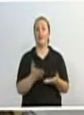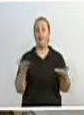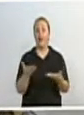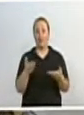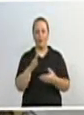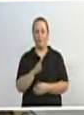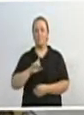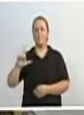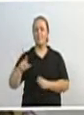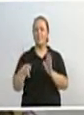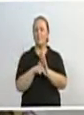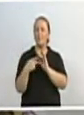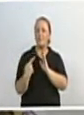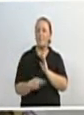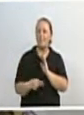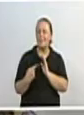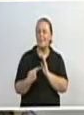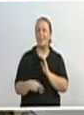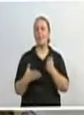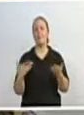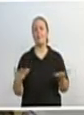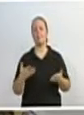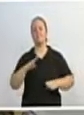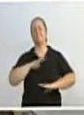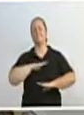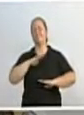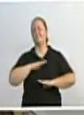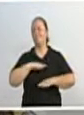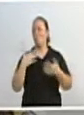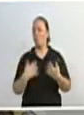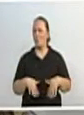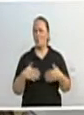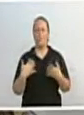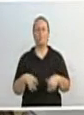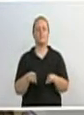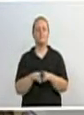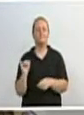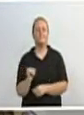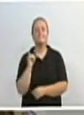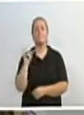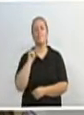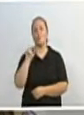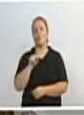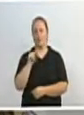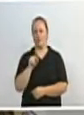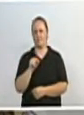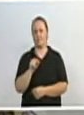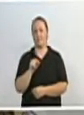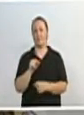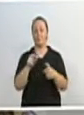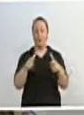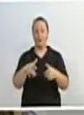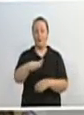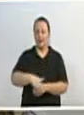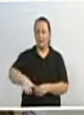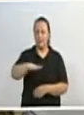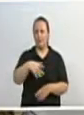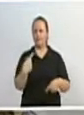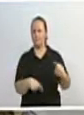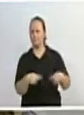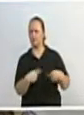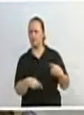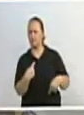o seu estatuto da micro e pequena empresa. Uma grande satisfação. E muito importante que o fórum da microempresa, que tanto já foi